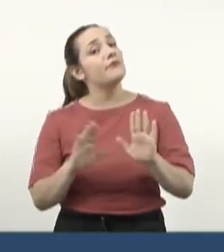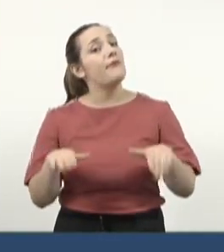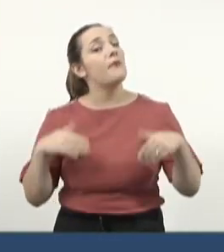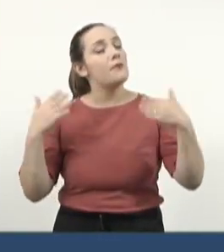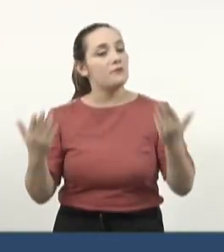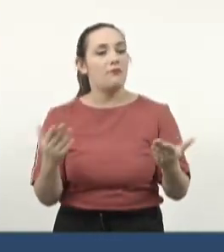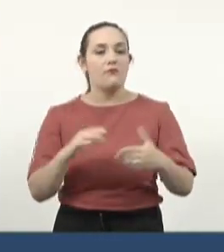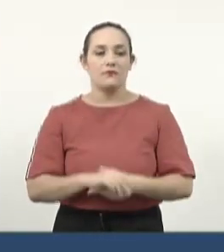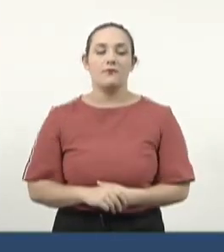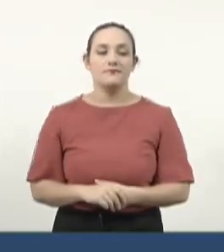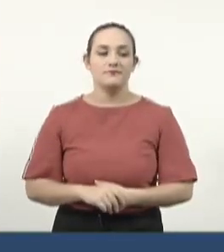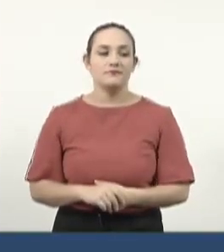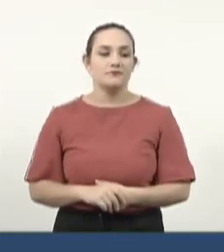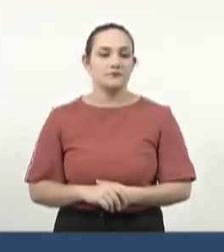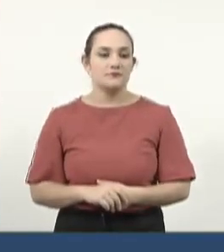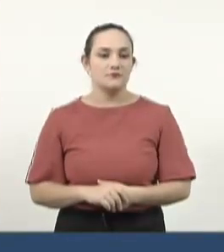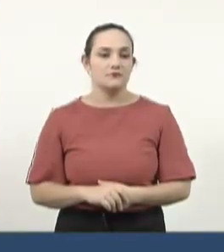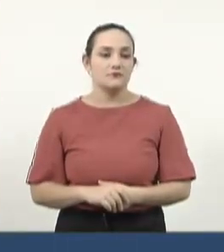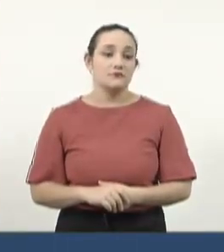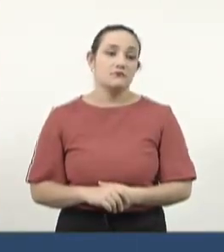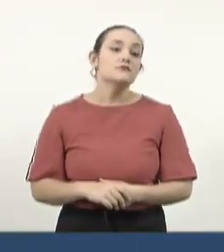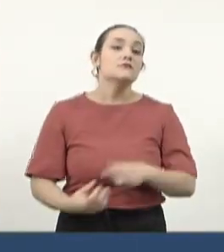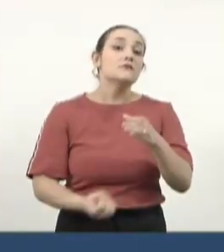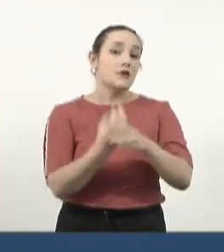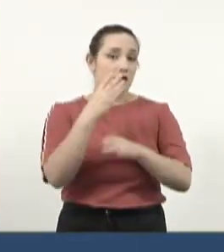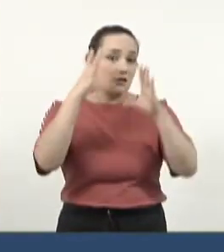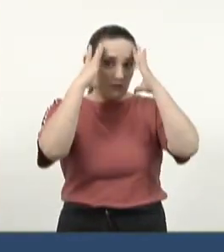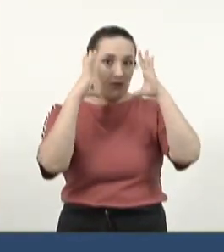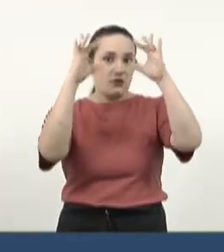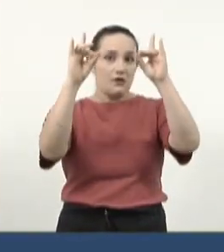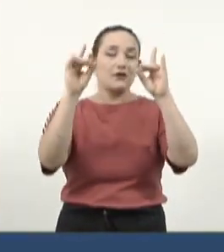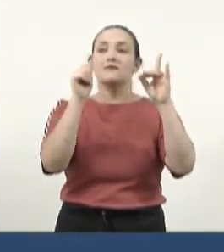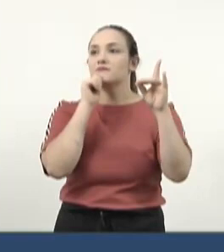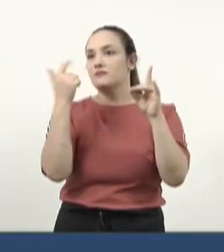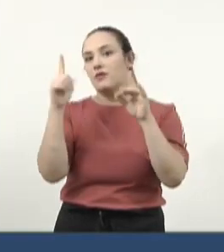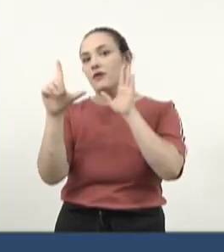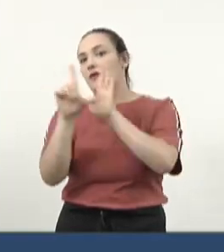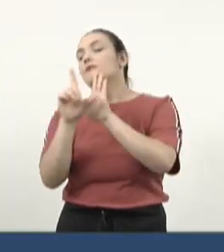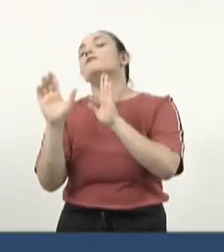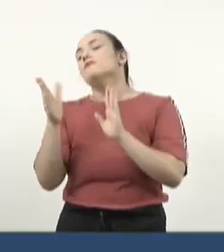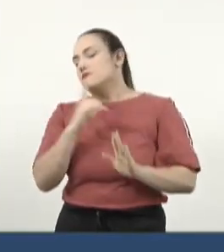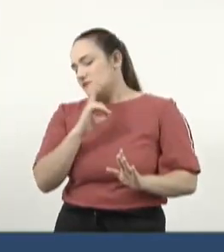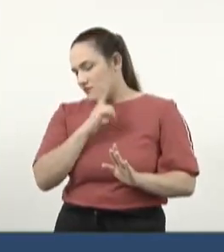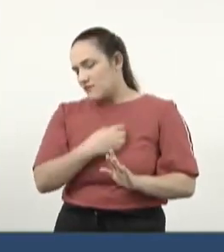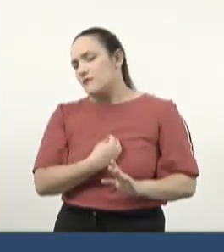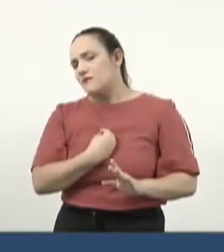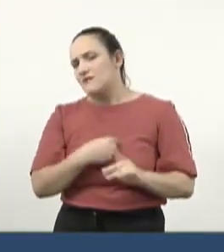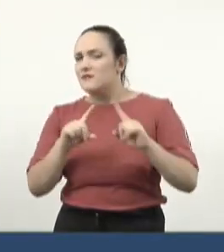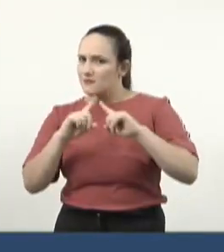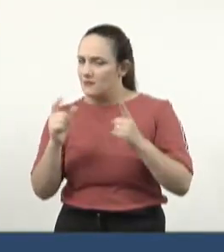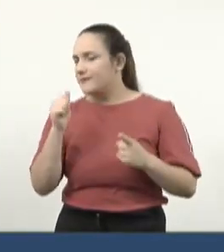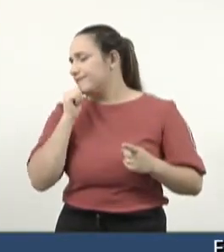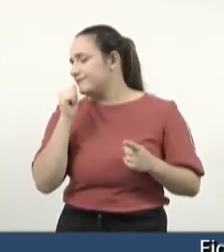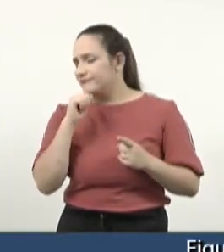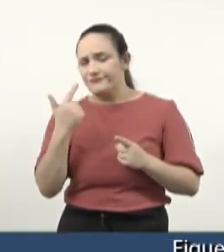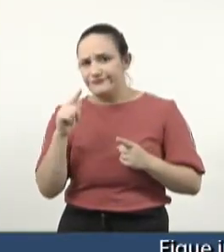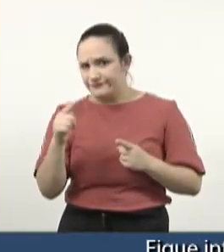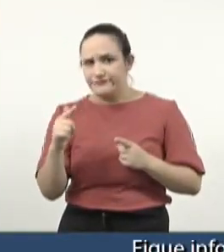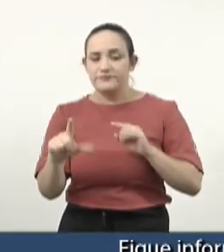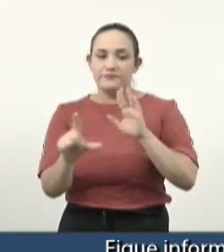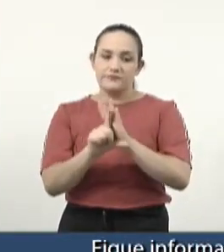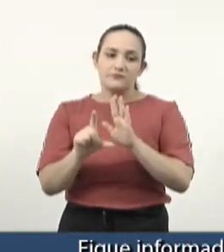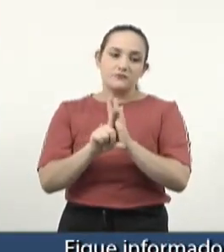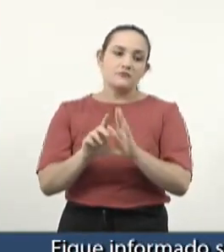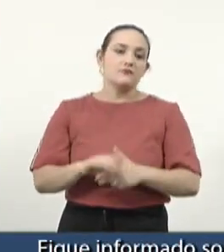da criação oficial, até porque já existe, mas não tem uma lei que garanta o seu funcionamento.